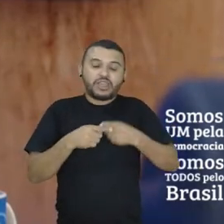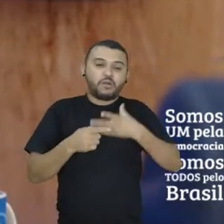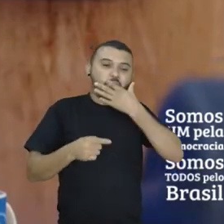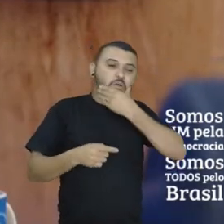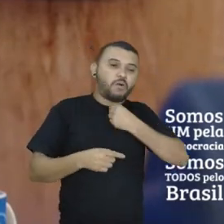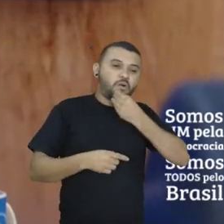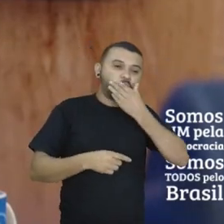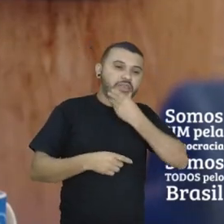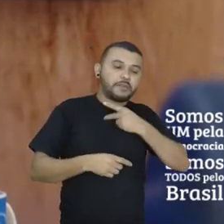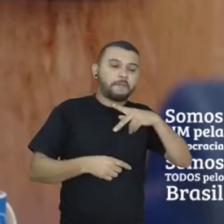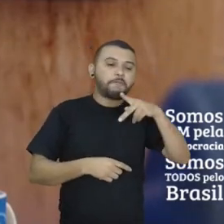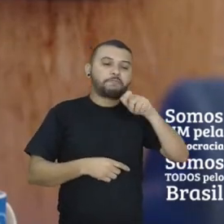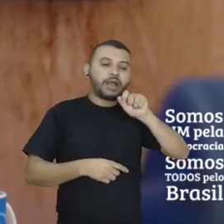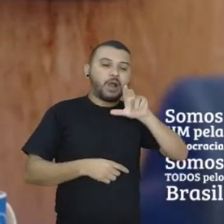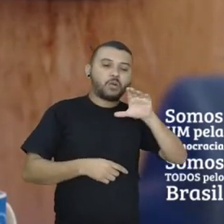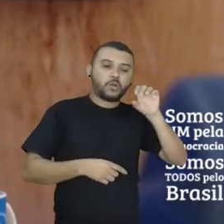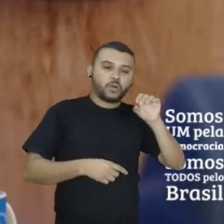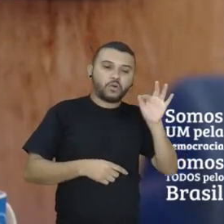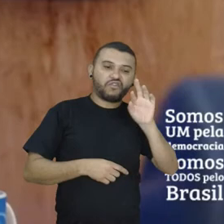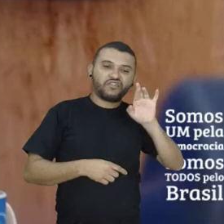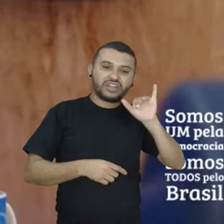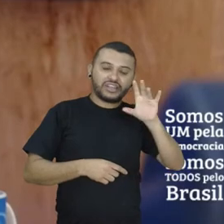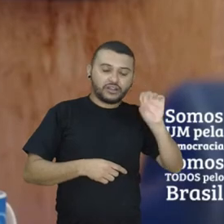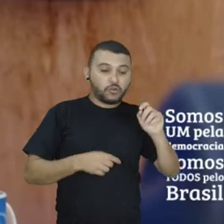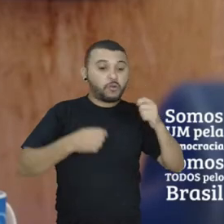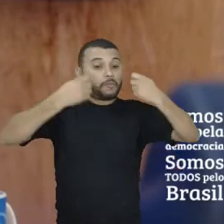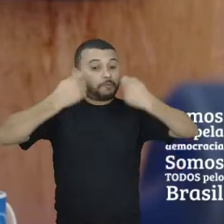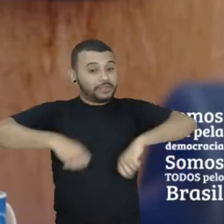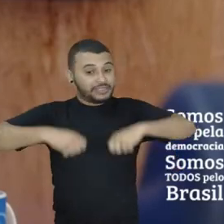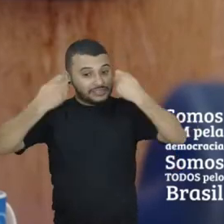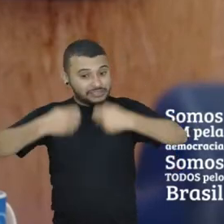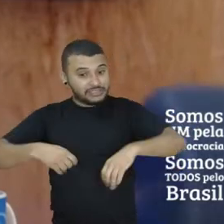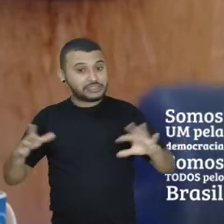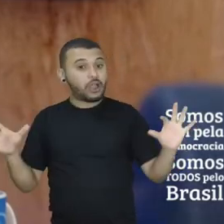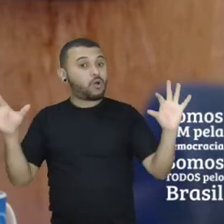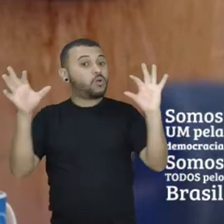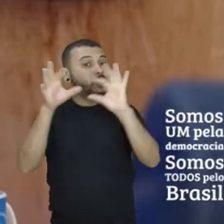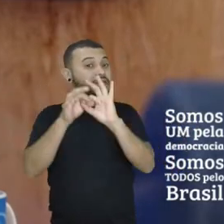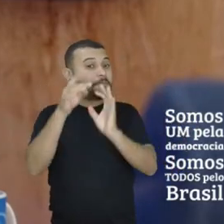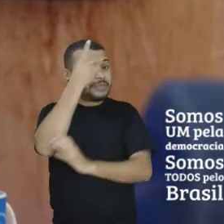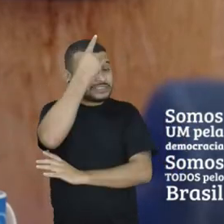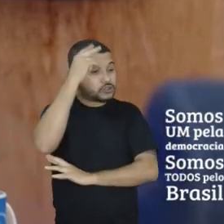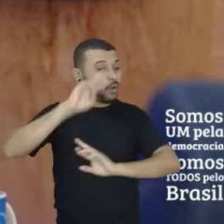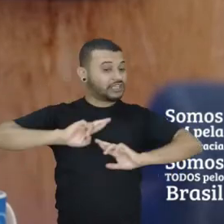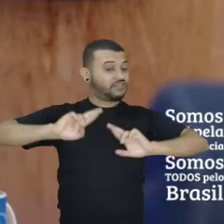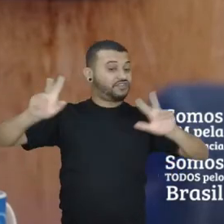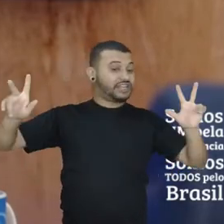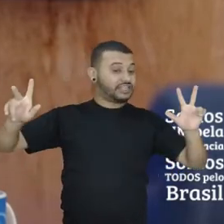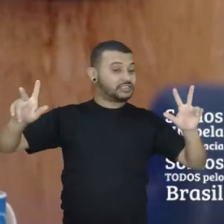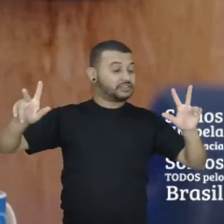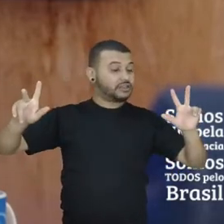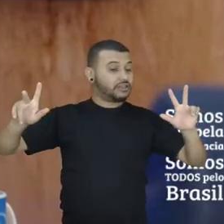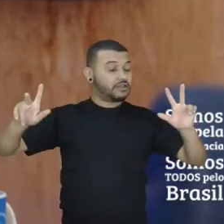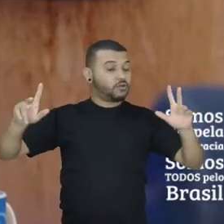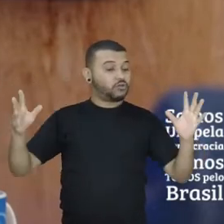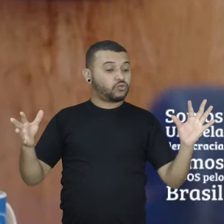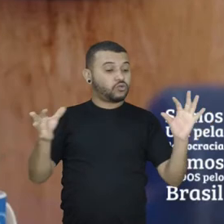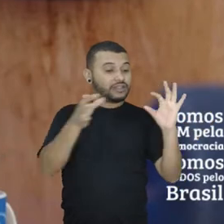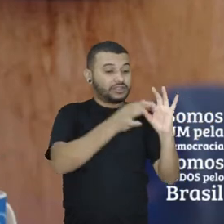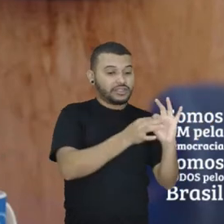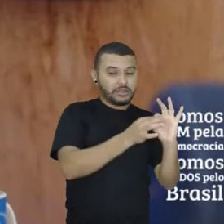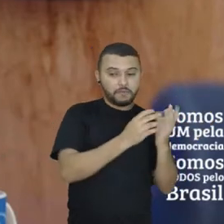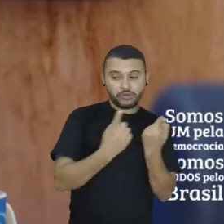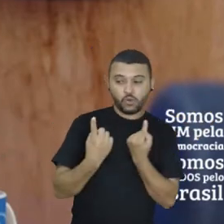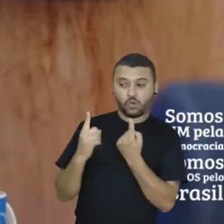tem uma frase que ele diz: é preciso unir os divergentes para enfrentar os